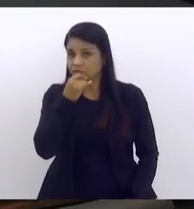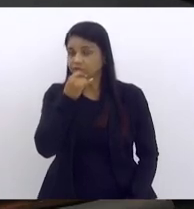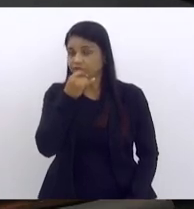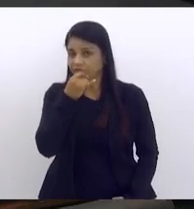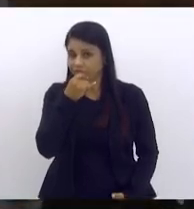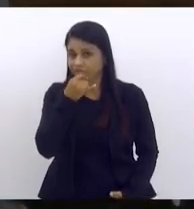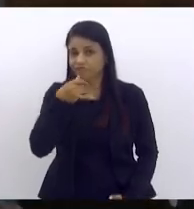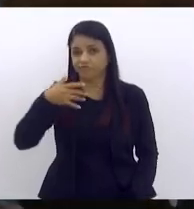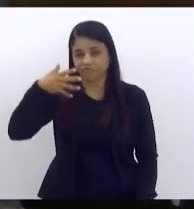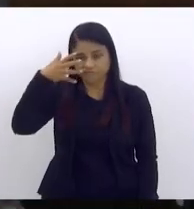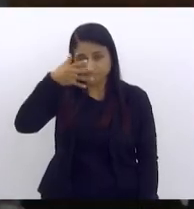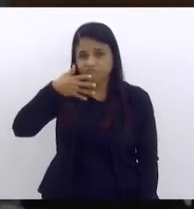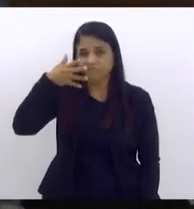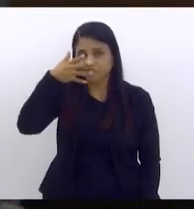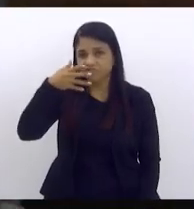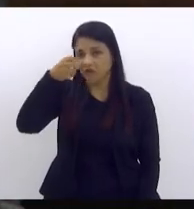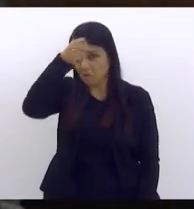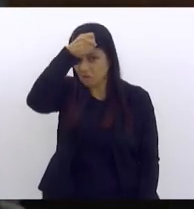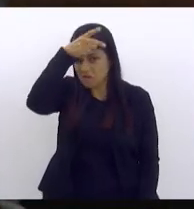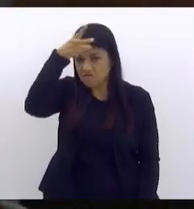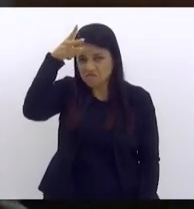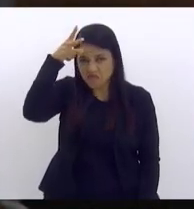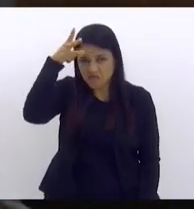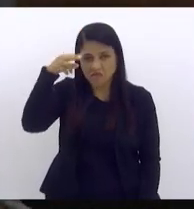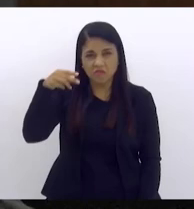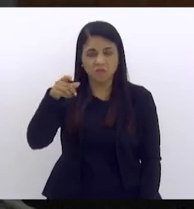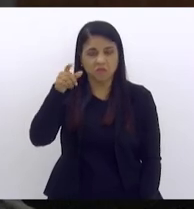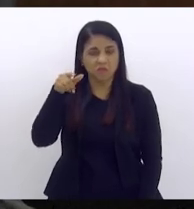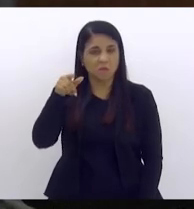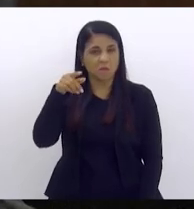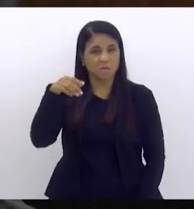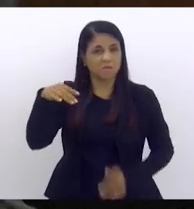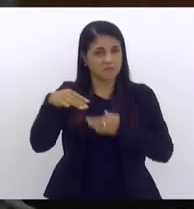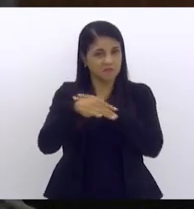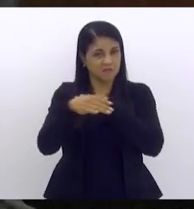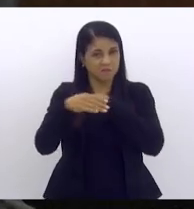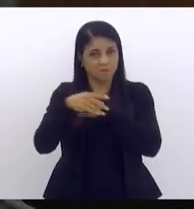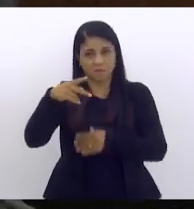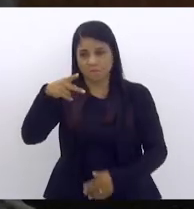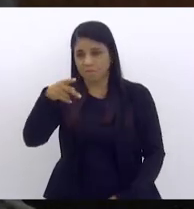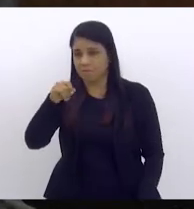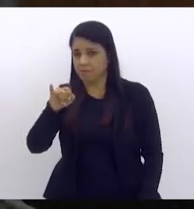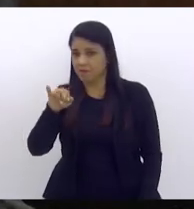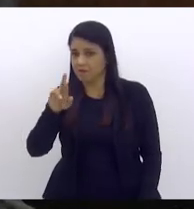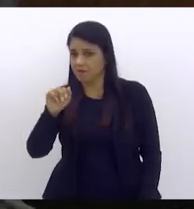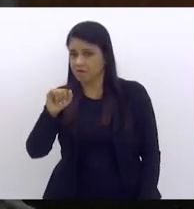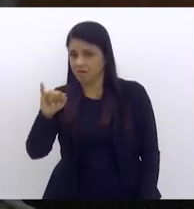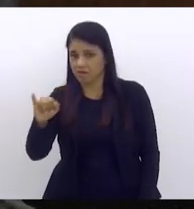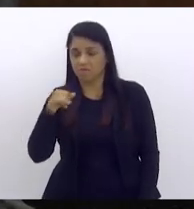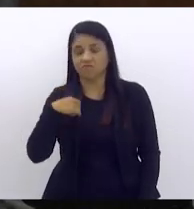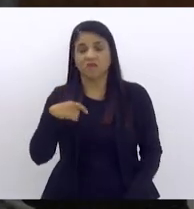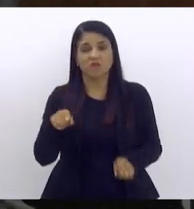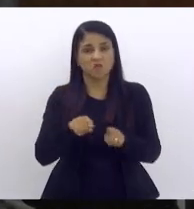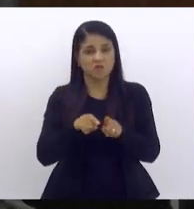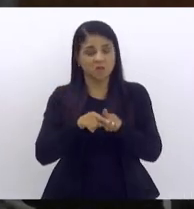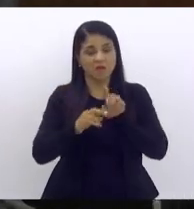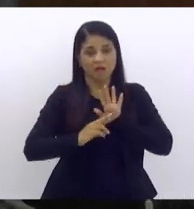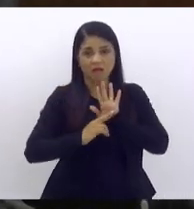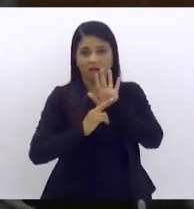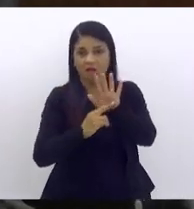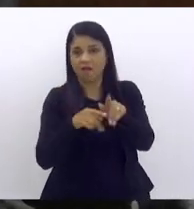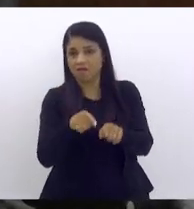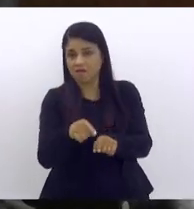envolveu o prefeito de Barra do Piraí, quero informar que representei, quanto prefeito, no